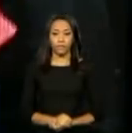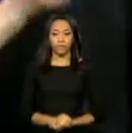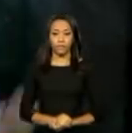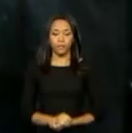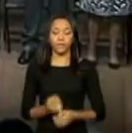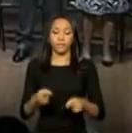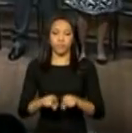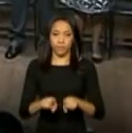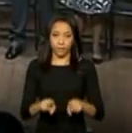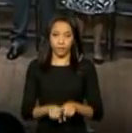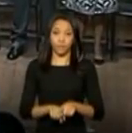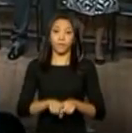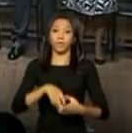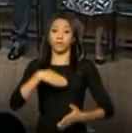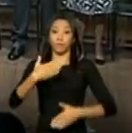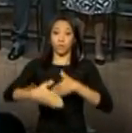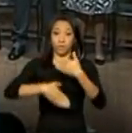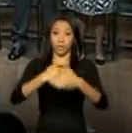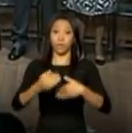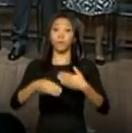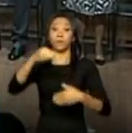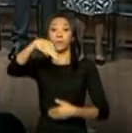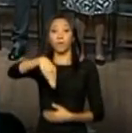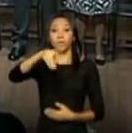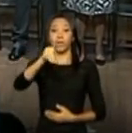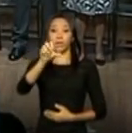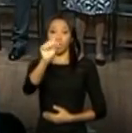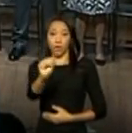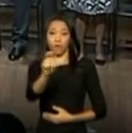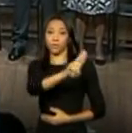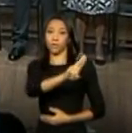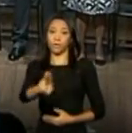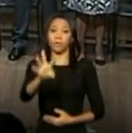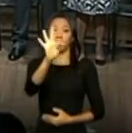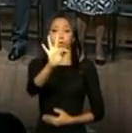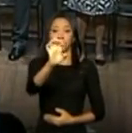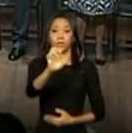Do Desenvolvimento Social e Combate à Fome, Tereza Campelo.